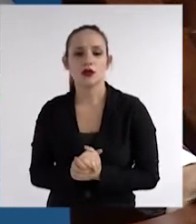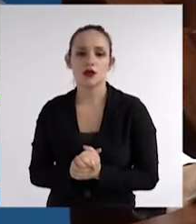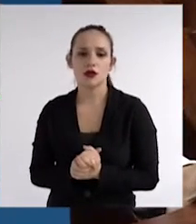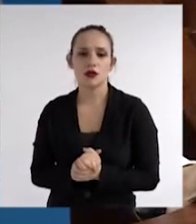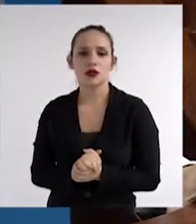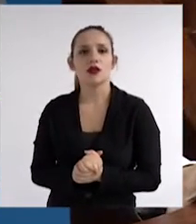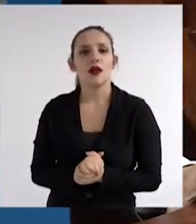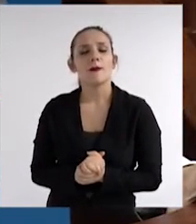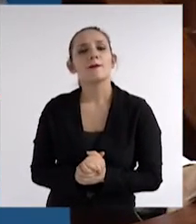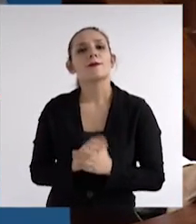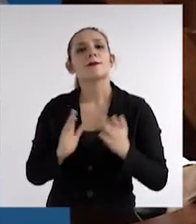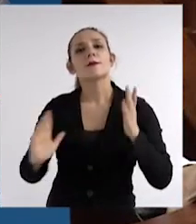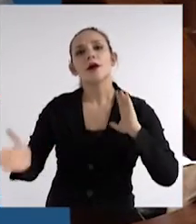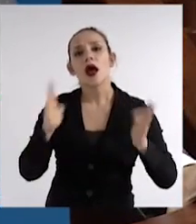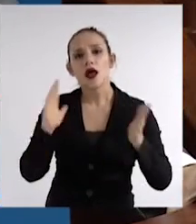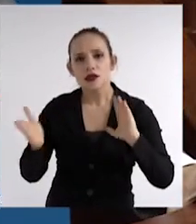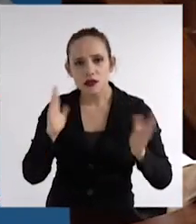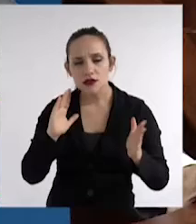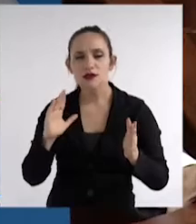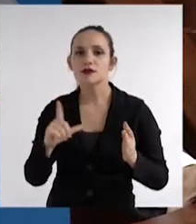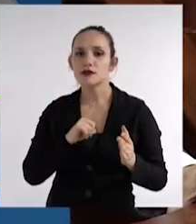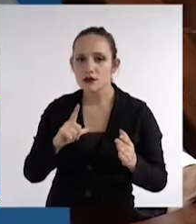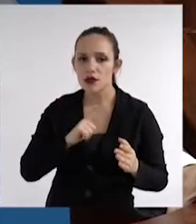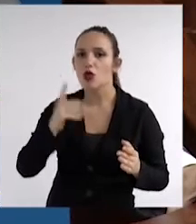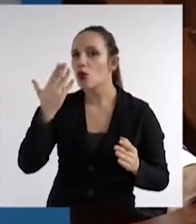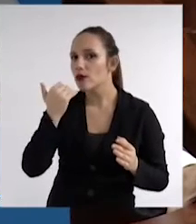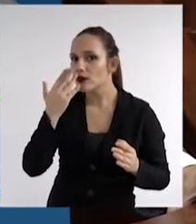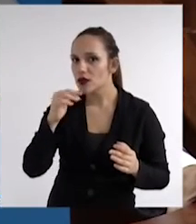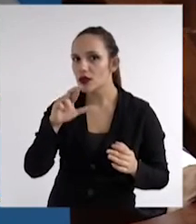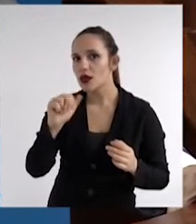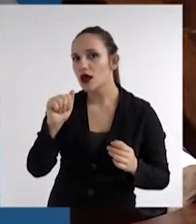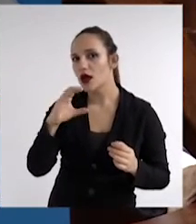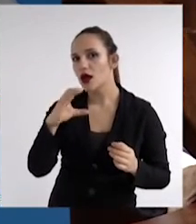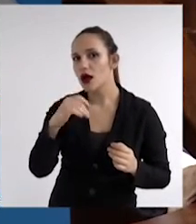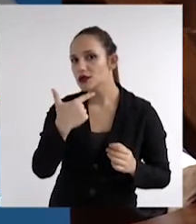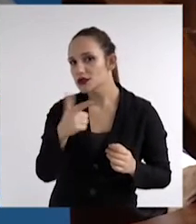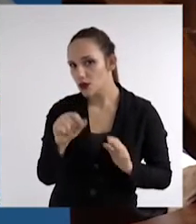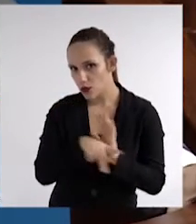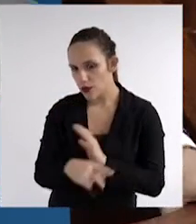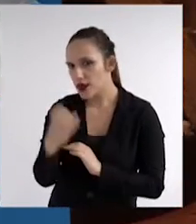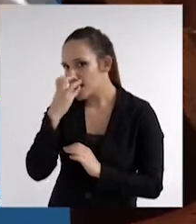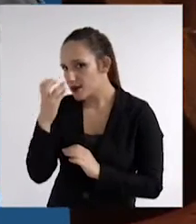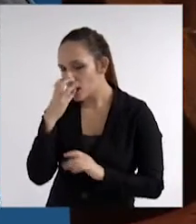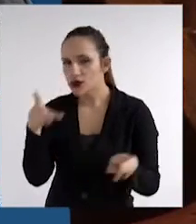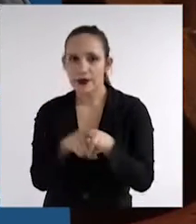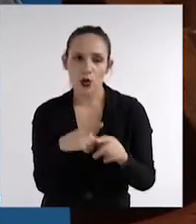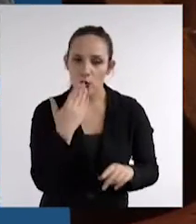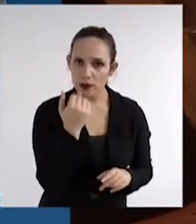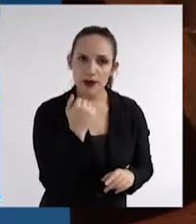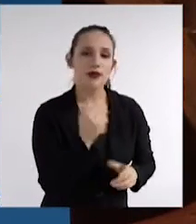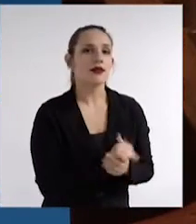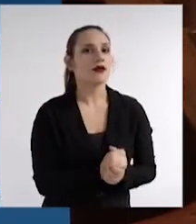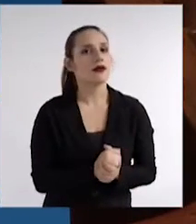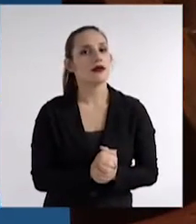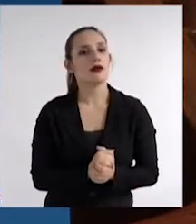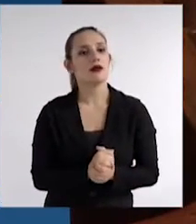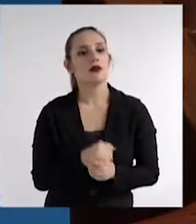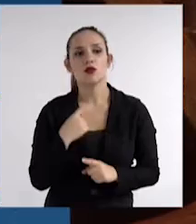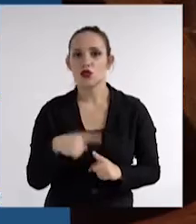os caminhões com rações, com alimentos, porque o